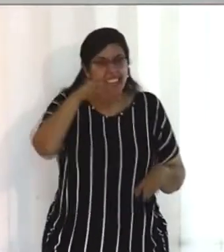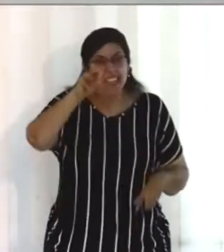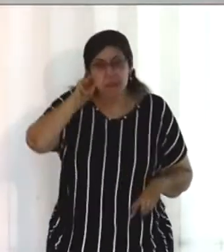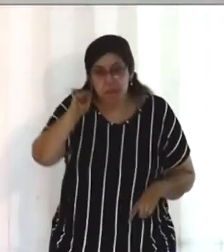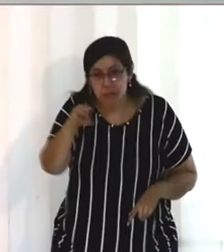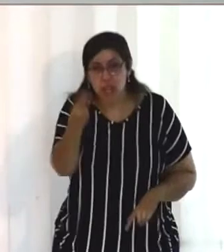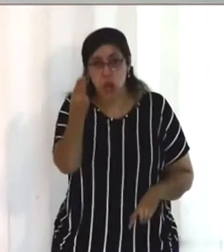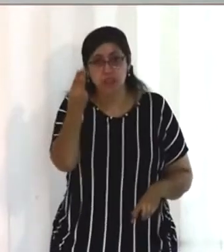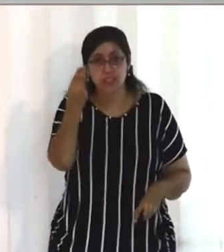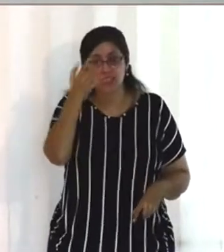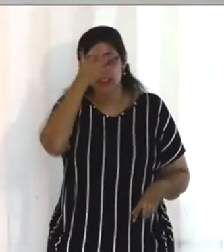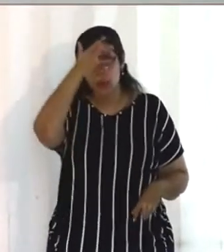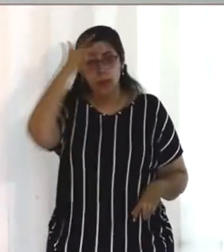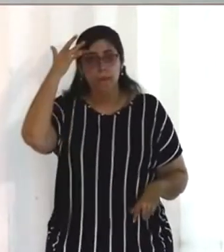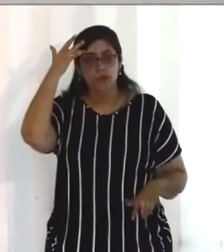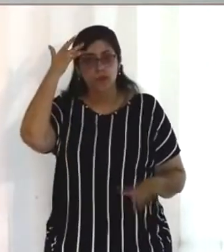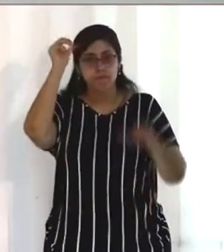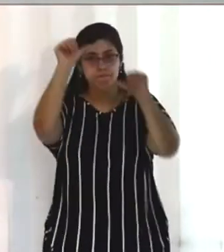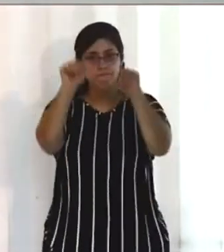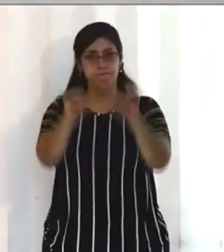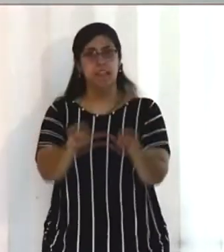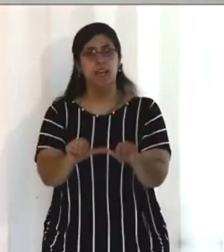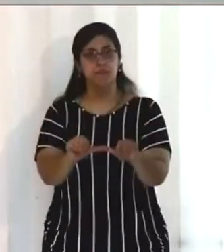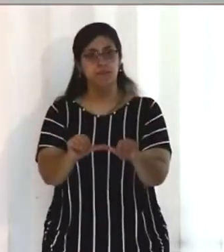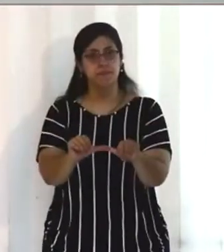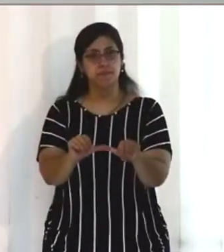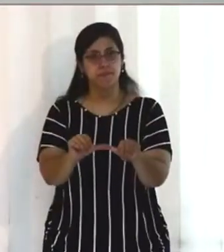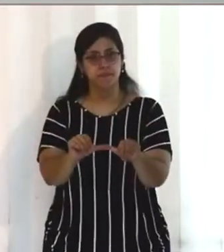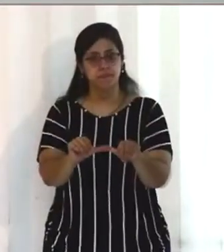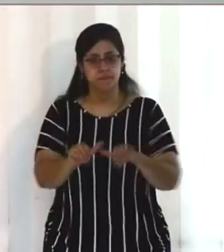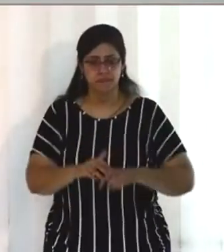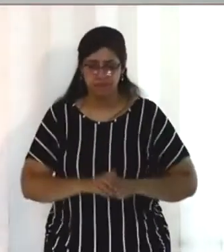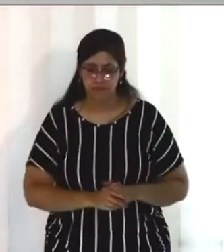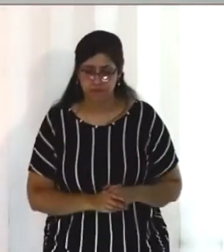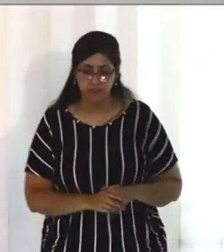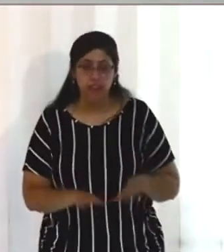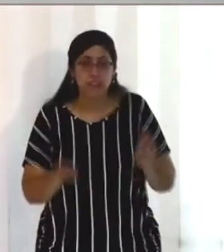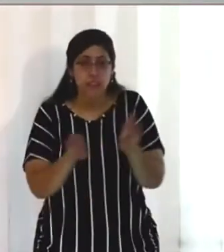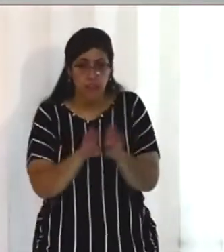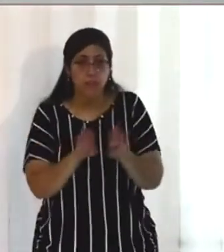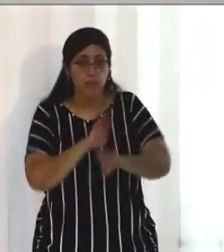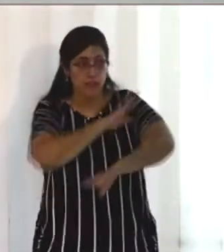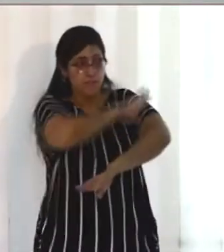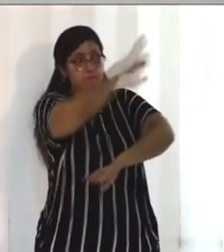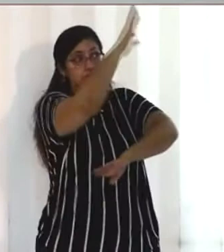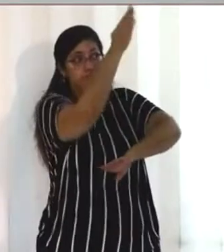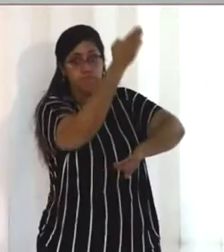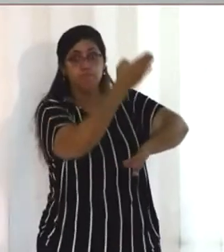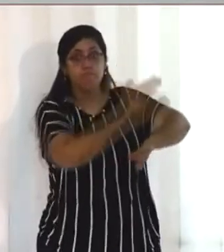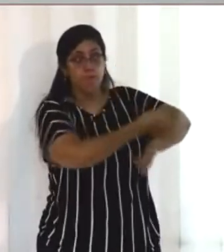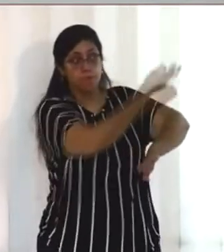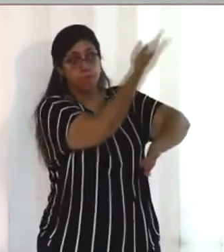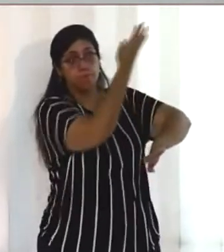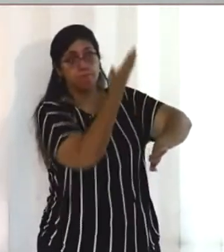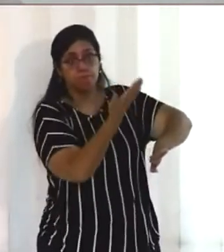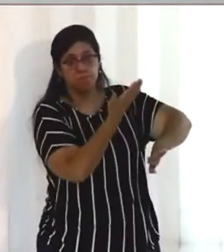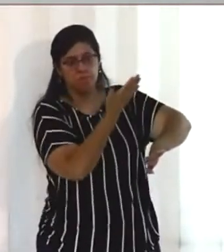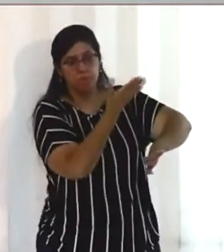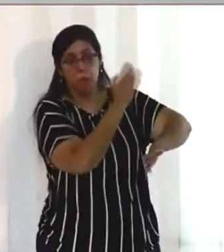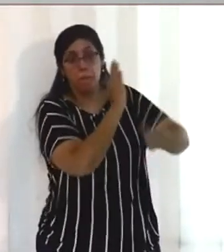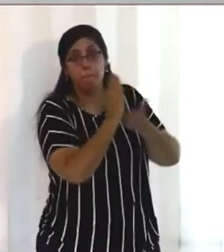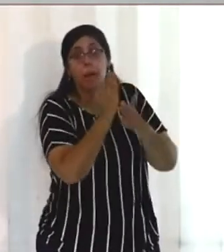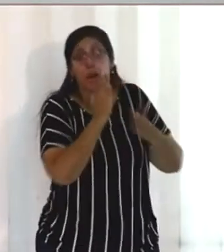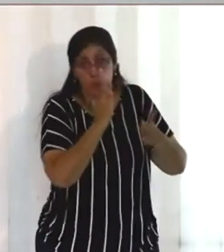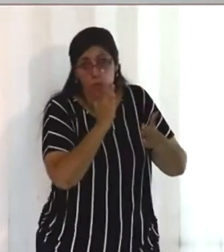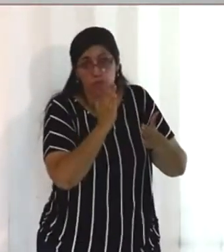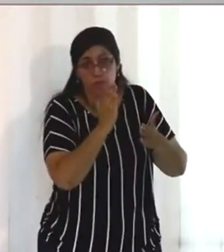de pessoas estão lá, e o Vesúvio também está lá. Talvez eles pensem, isso não vai mais